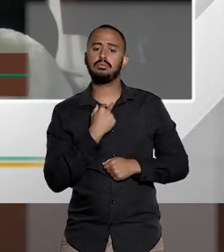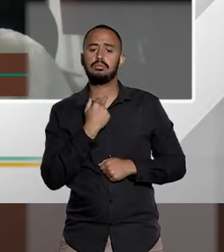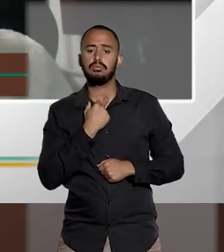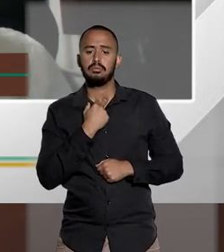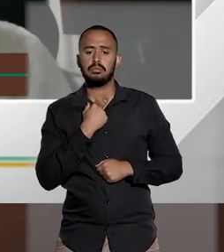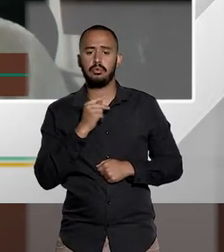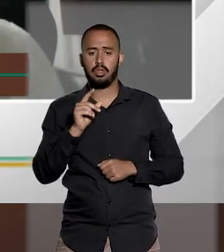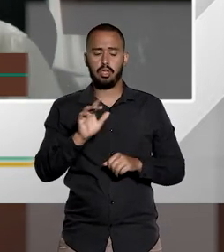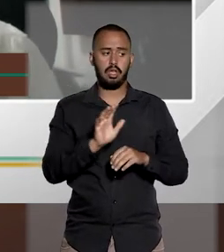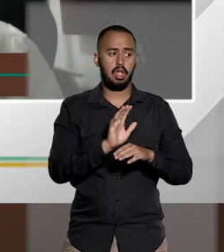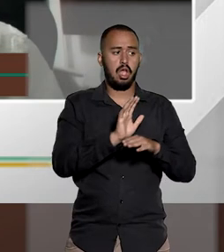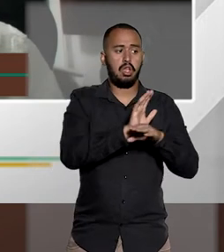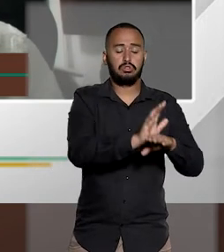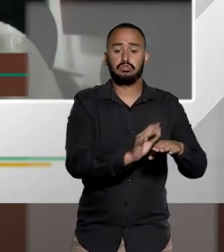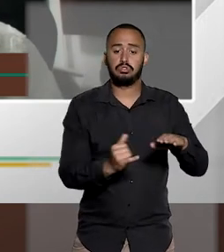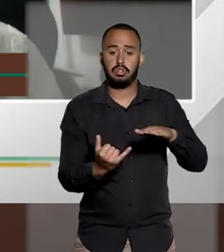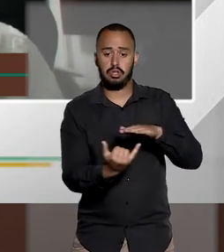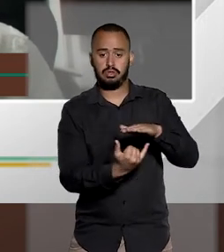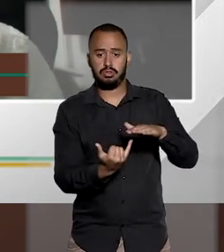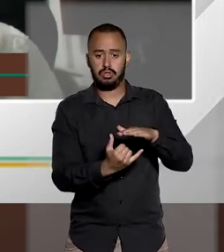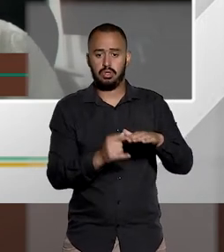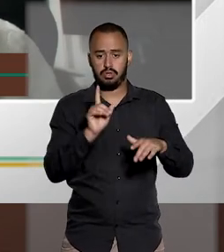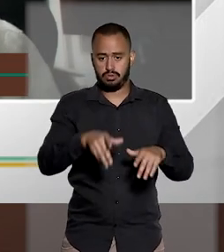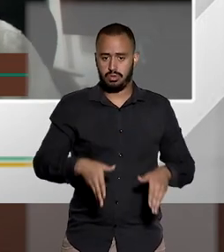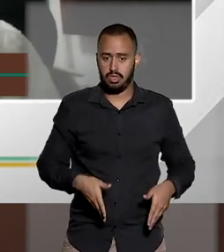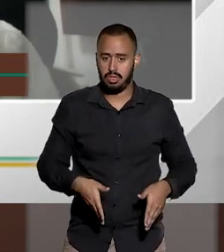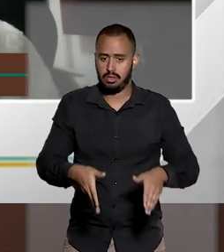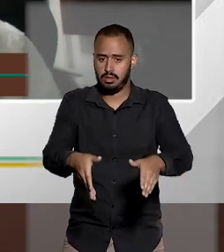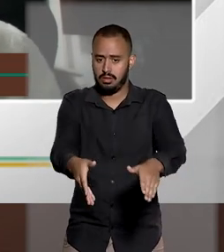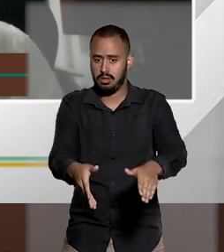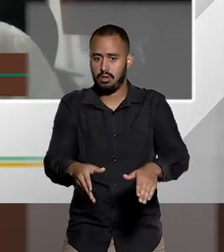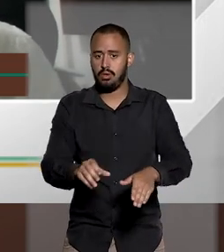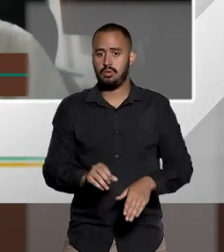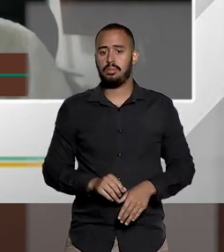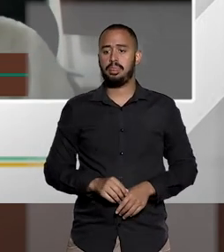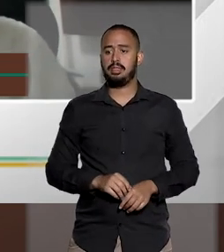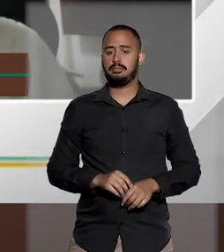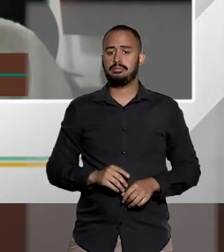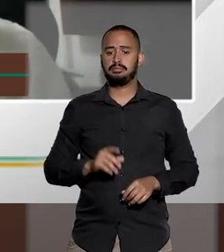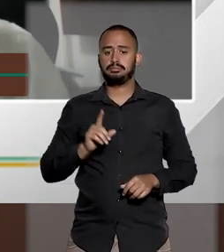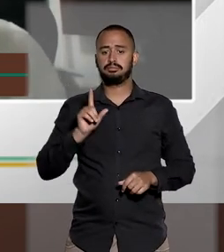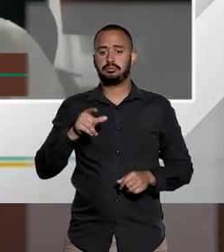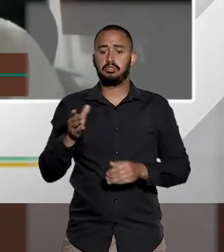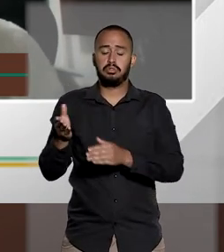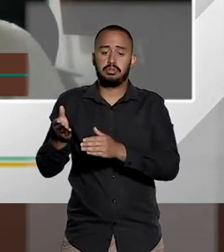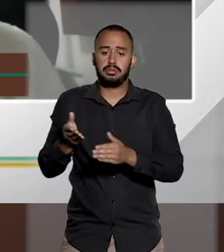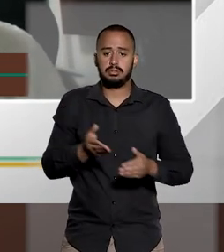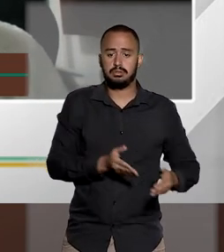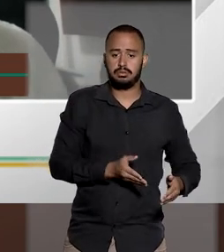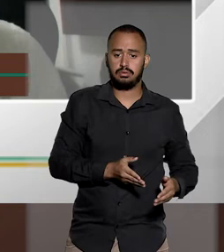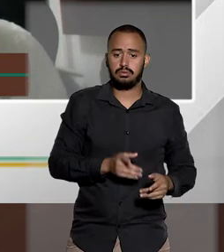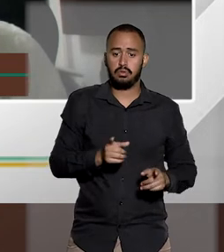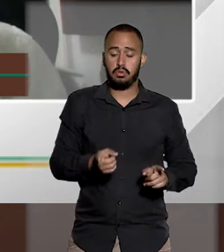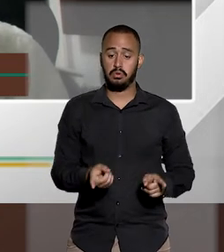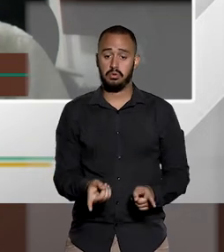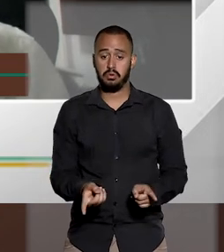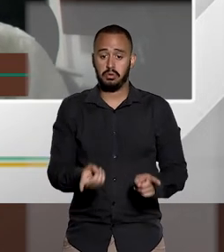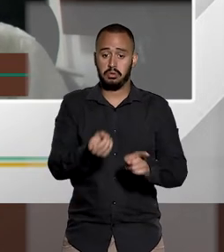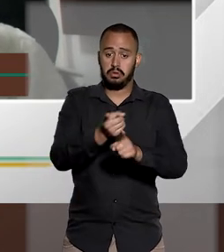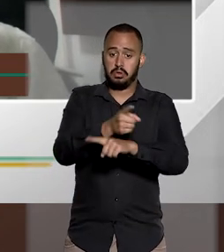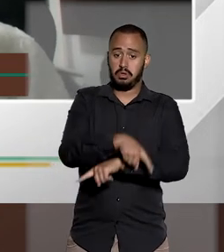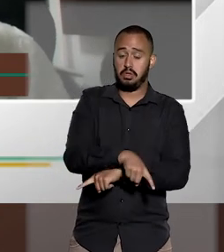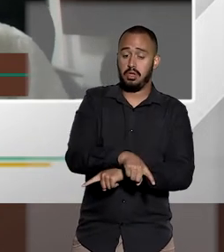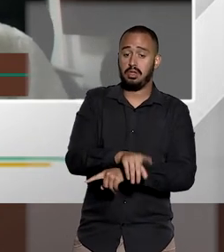para favorecer a concessionária de rodovia, na modicidade da tarifa, trazer um efeito oposto